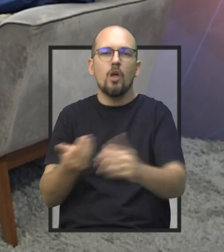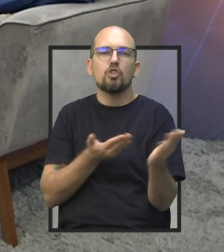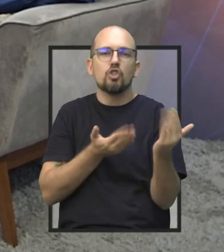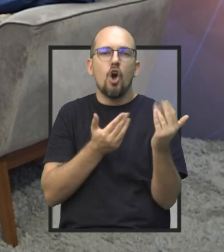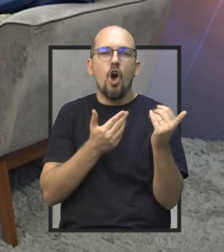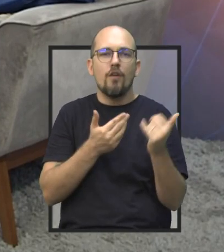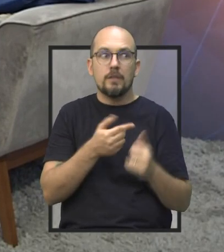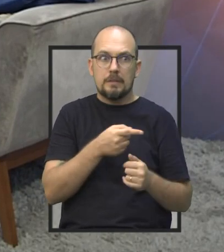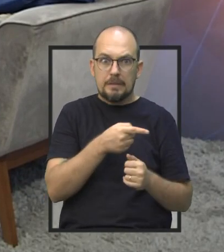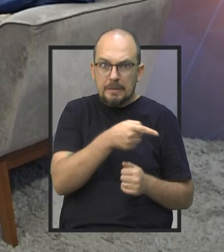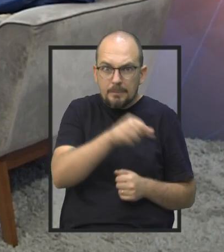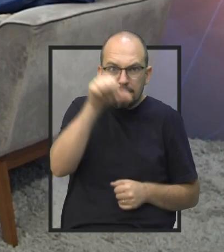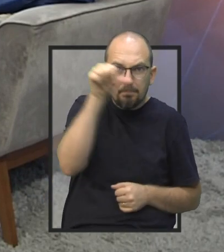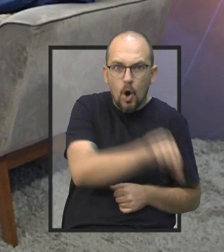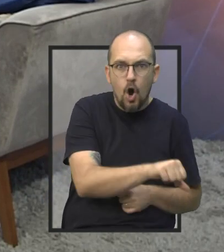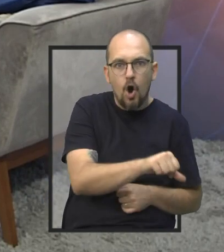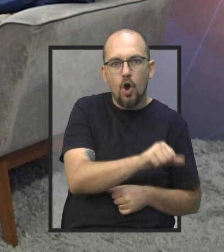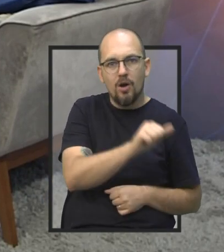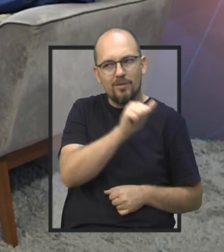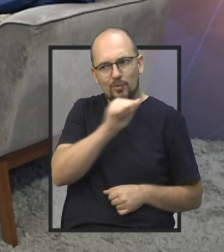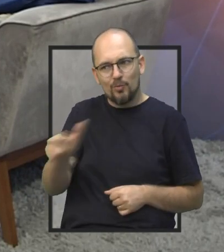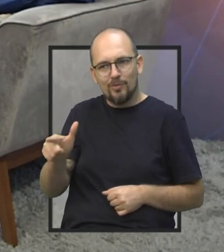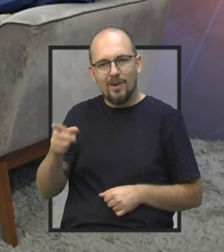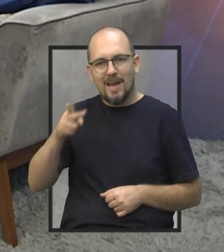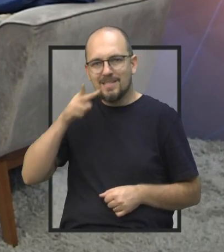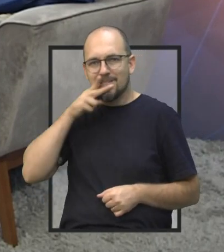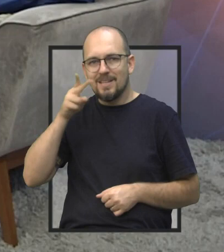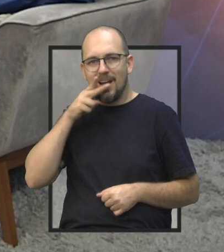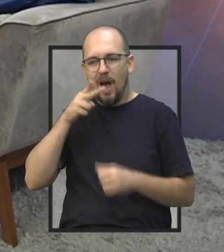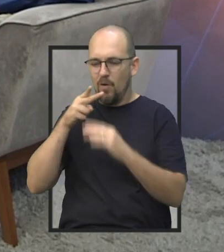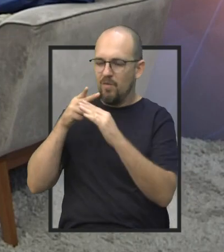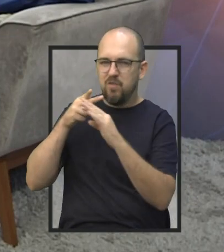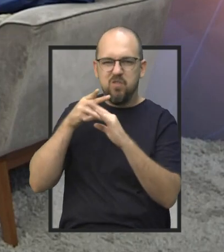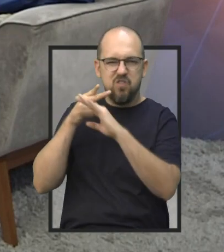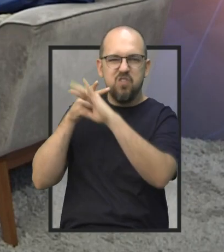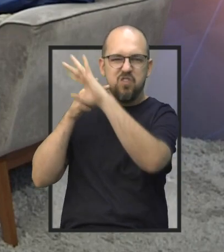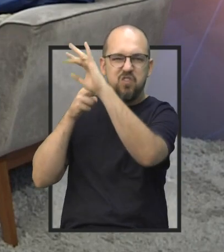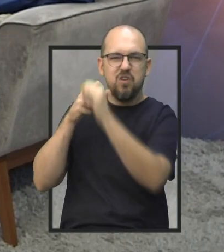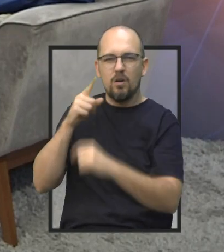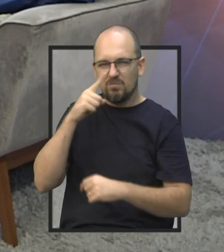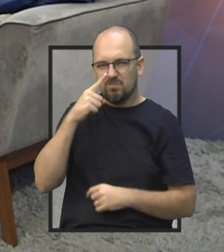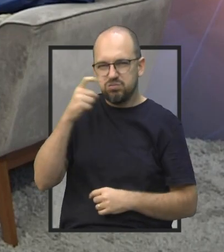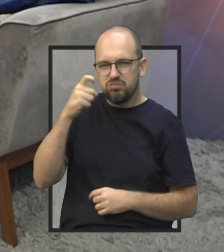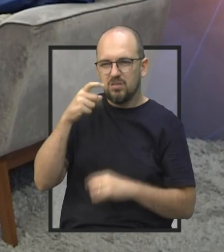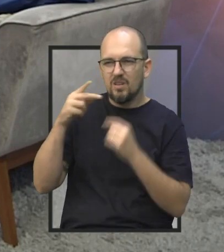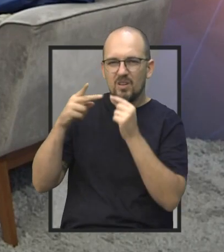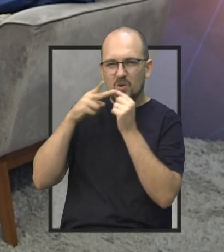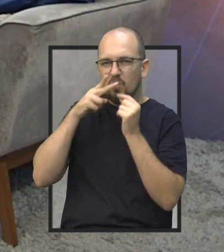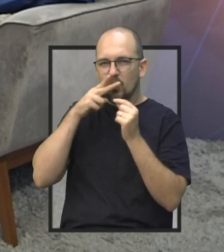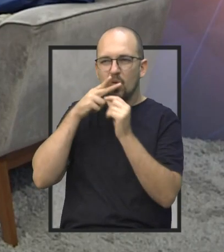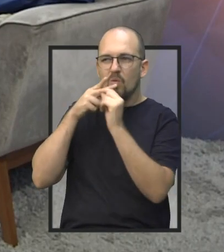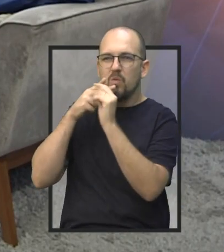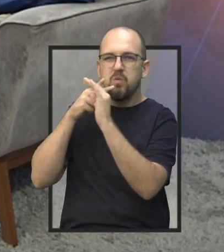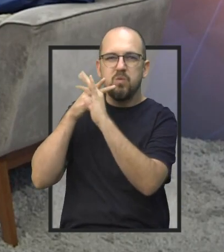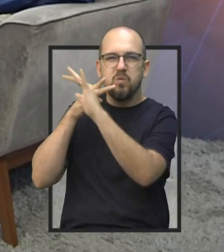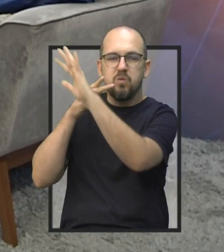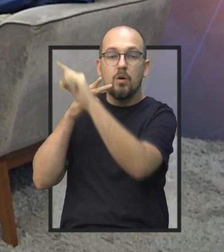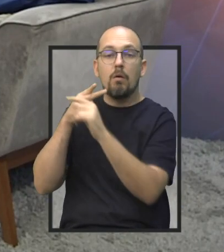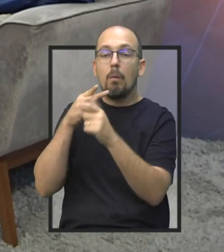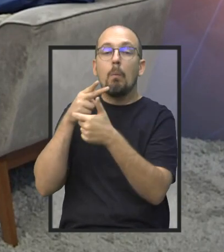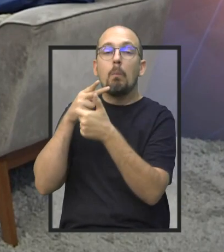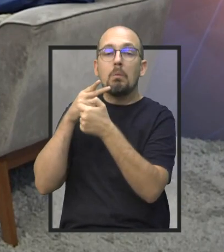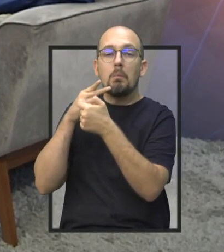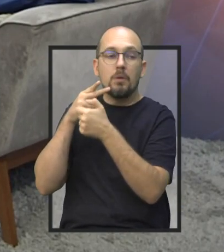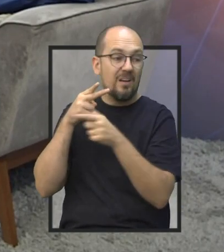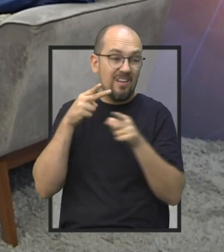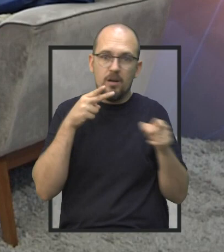tão prejudicial quanto o cigarro que produz aquela fumaça mal cheirosa, que incomoda todo mundo. O cigarro eletrônico nem tem